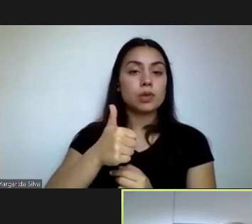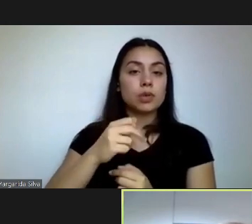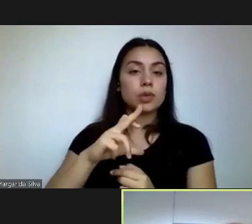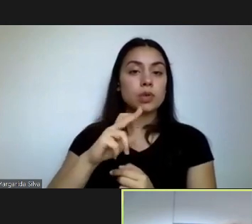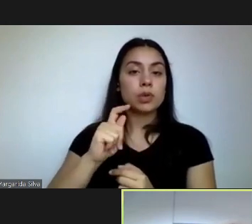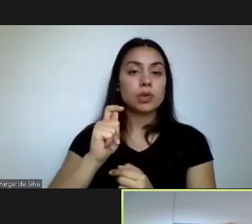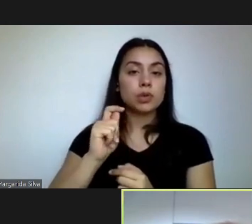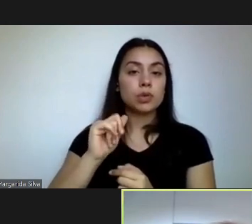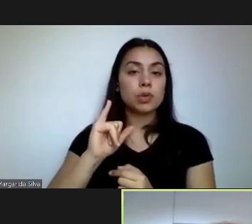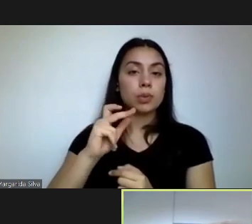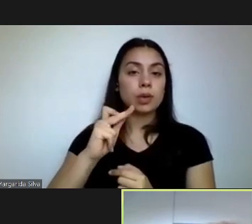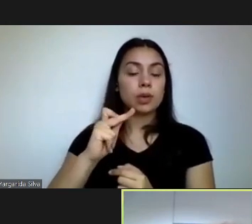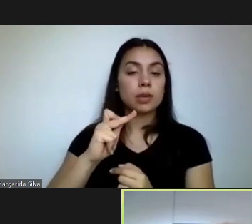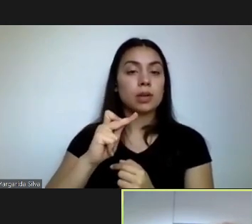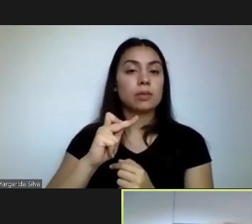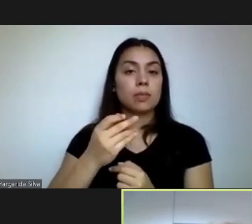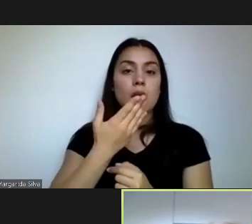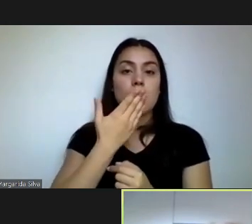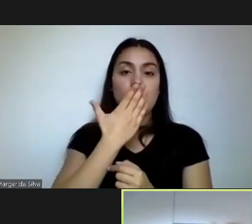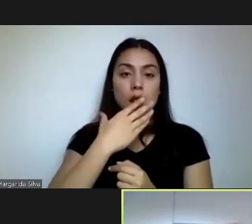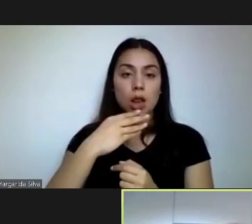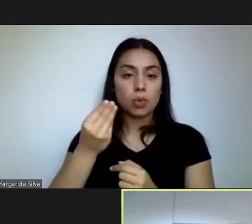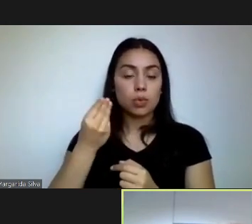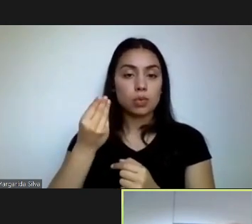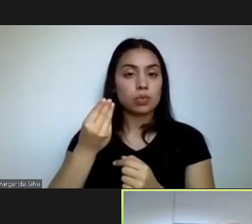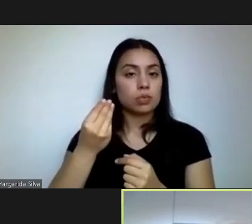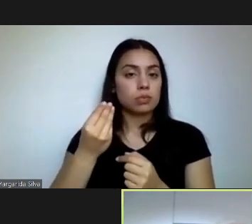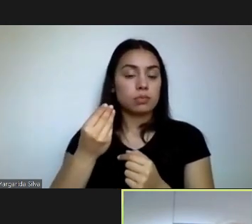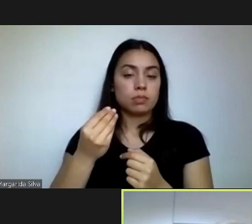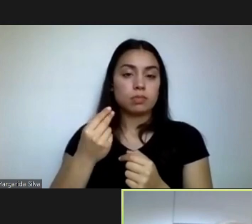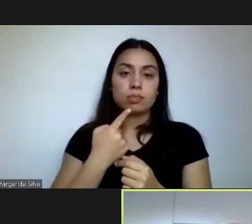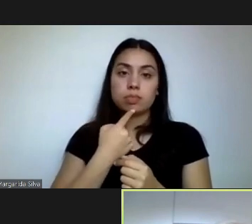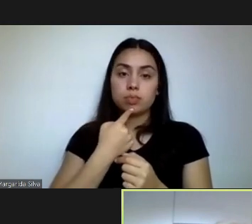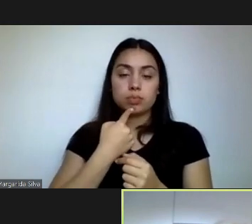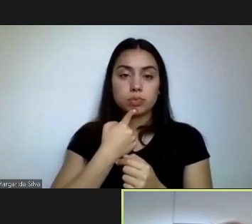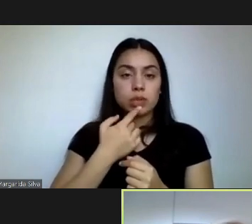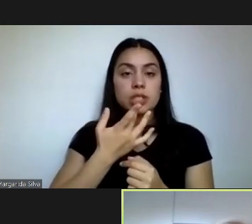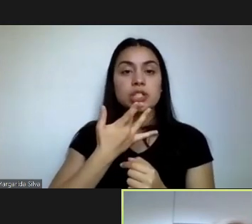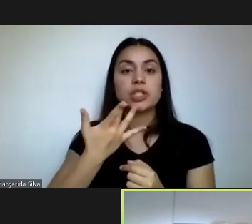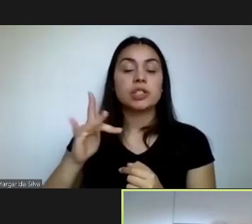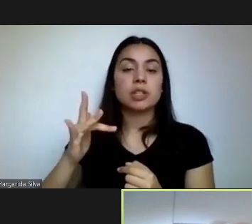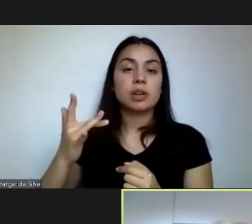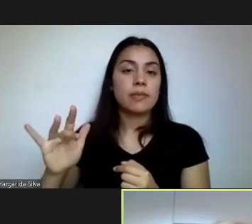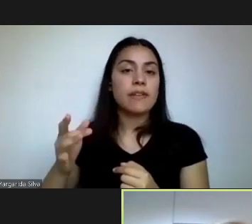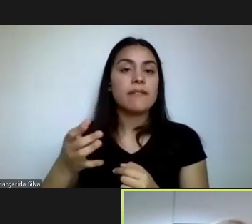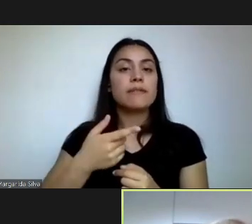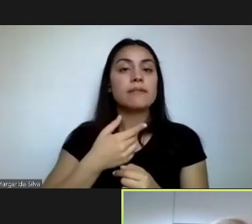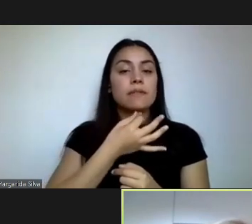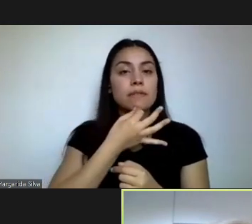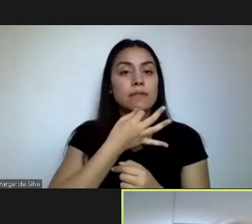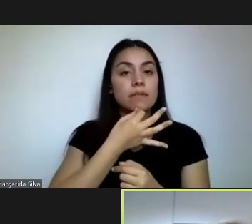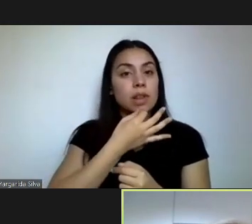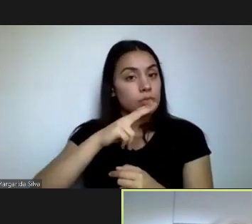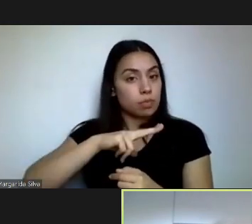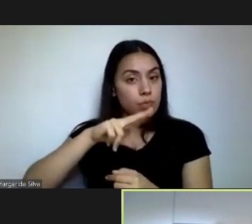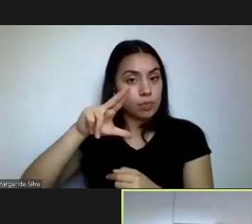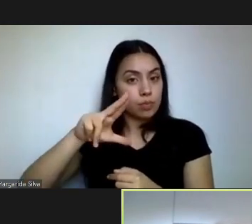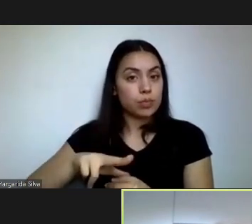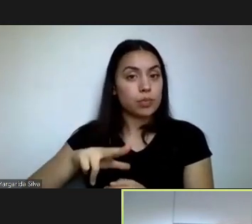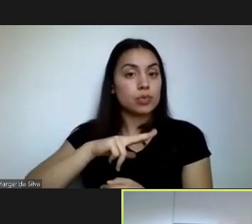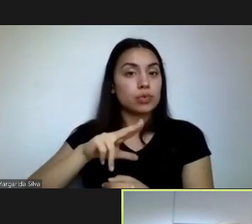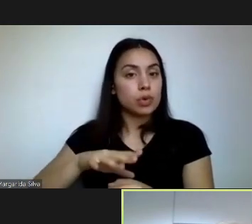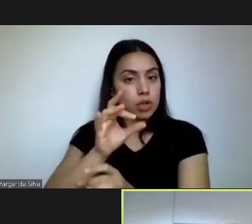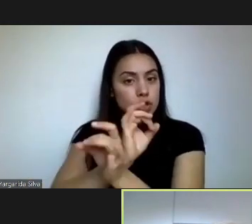alunos, muitos alunos de Palopes. E esses alunos já falavam o português de norma